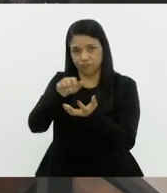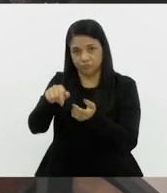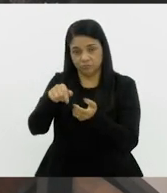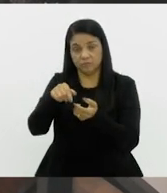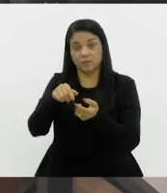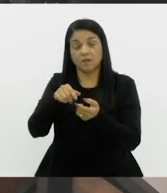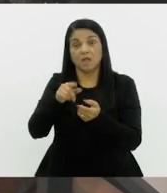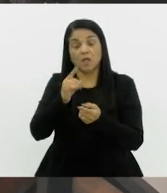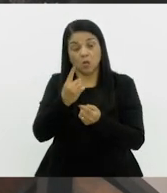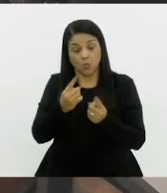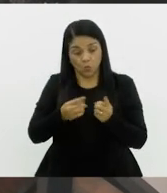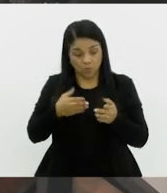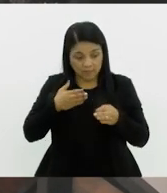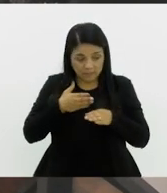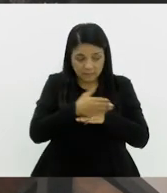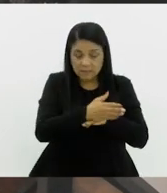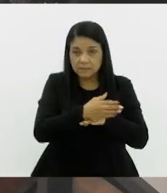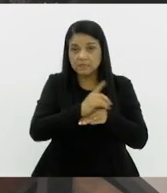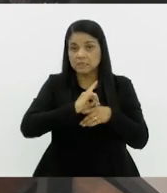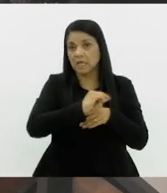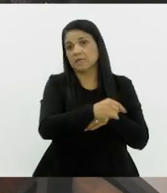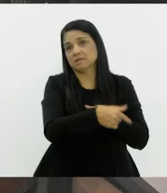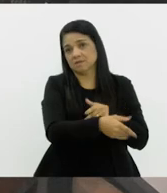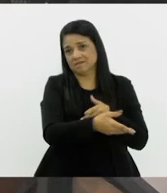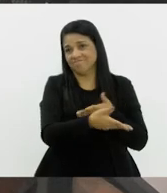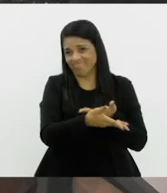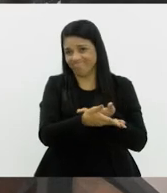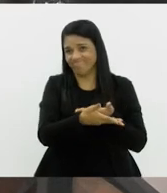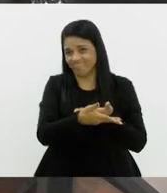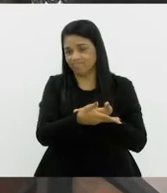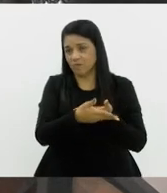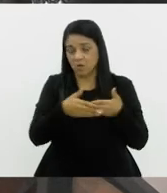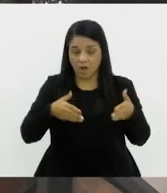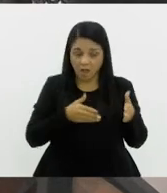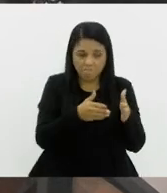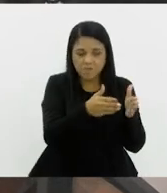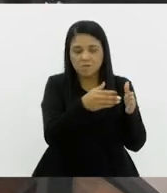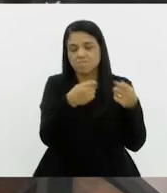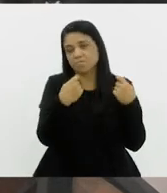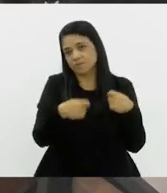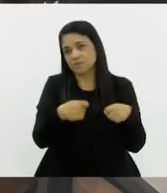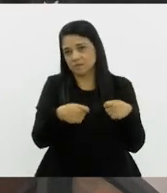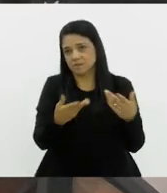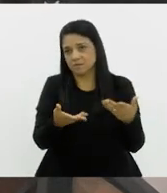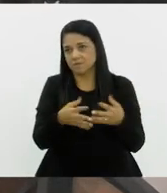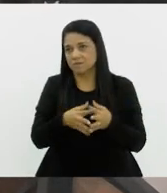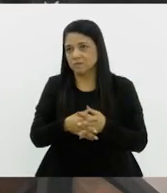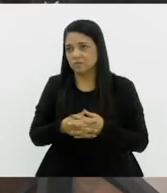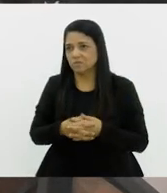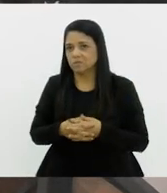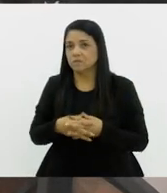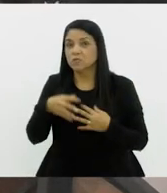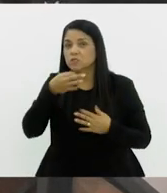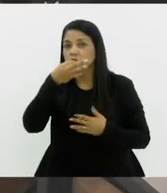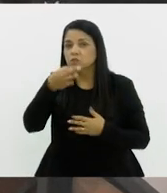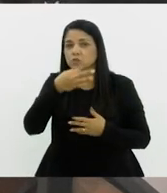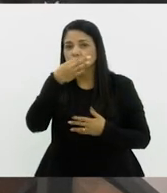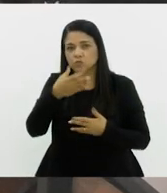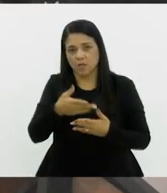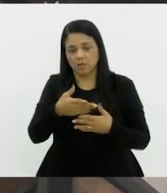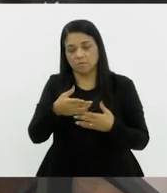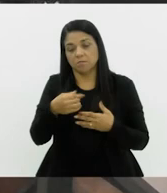de saída e, portanto, passa por ali. Tá? Então, é uma rota que a gente sugere, é um trecho, melhor dizendo, que a gente sugere a